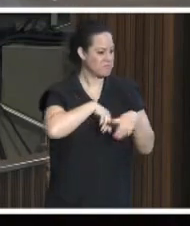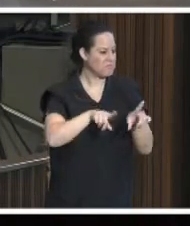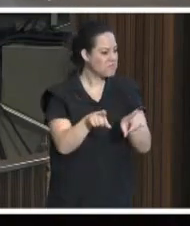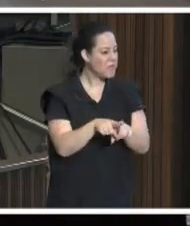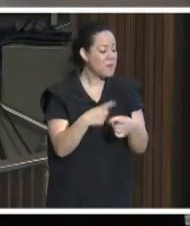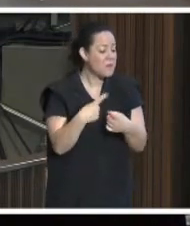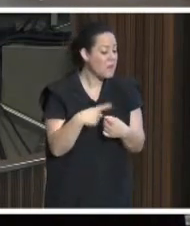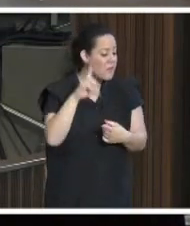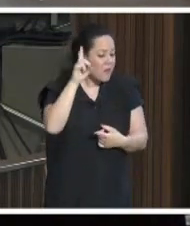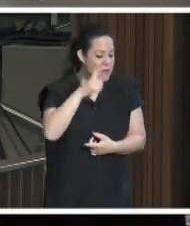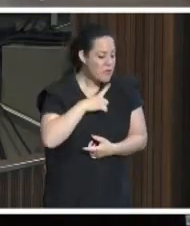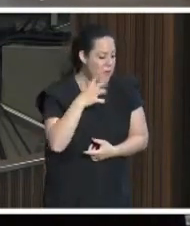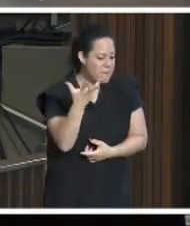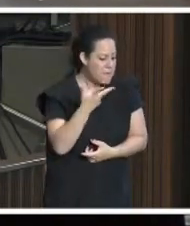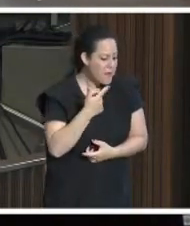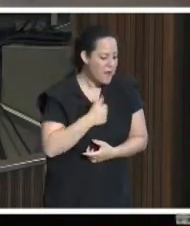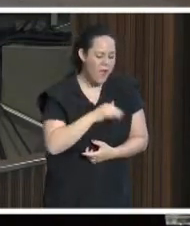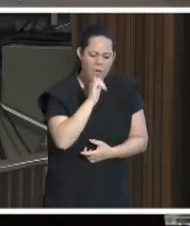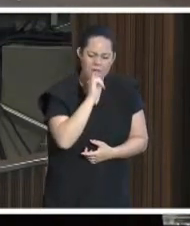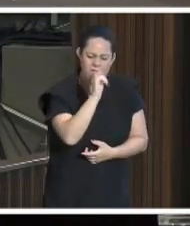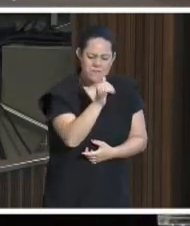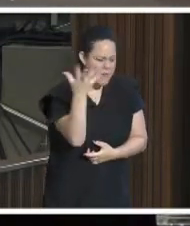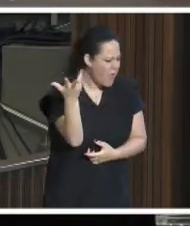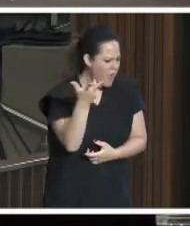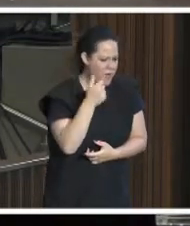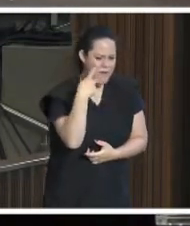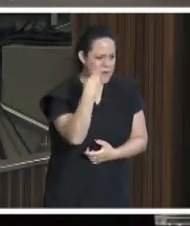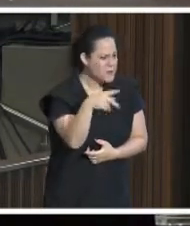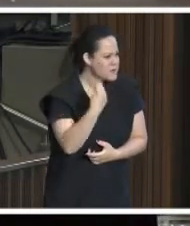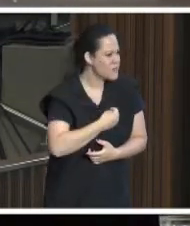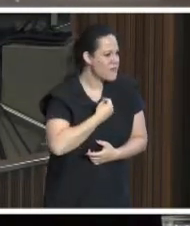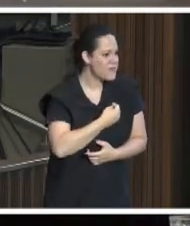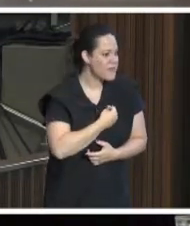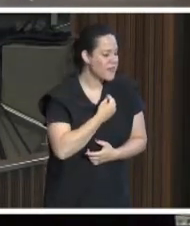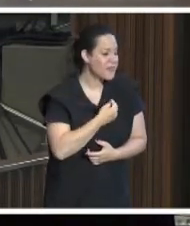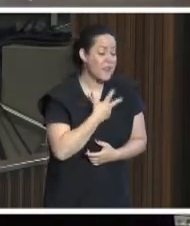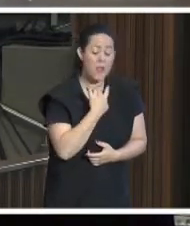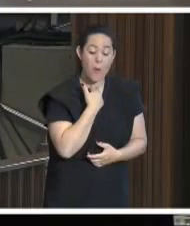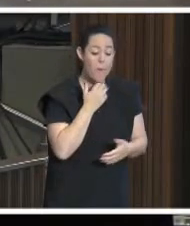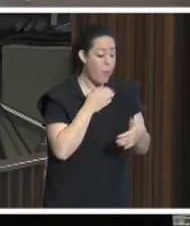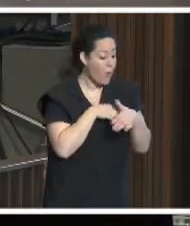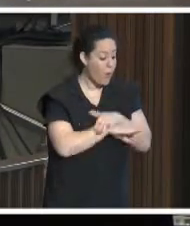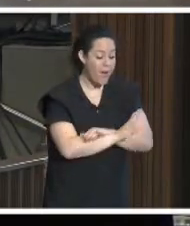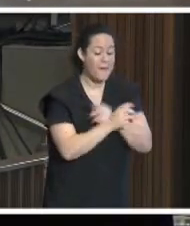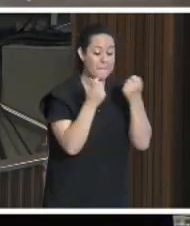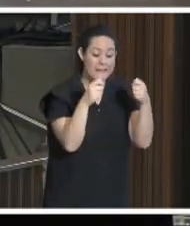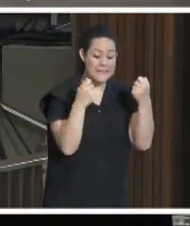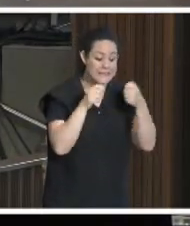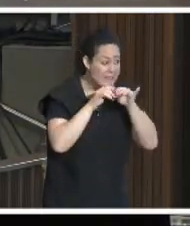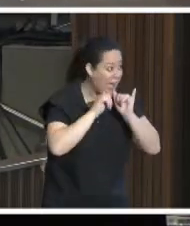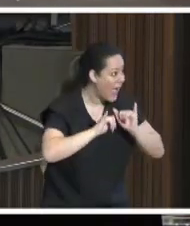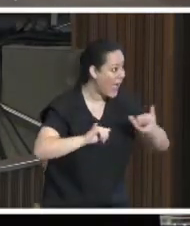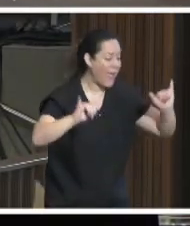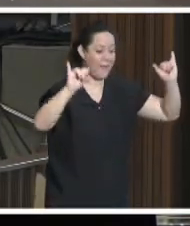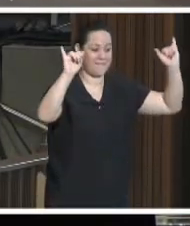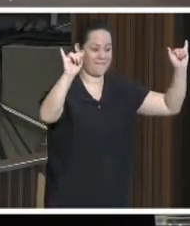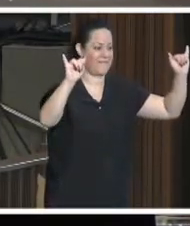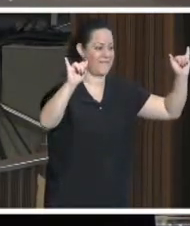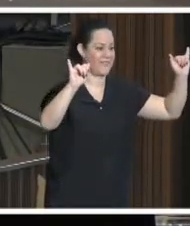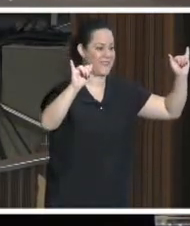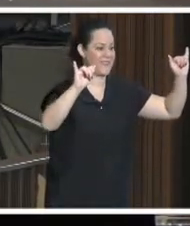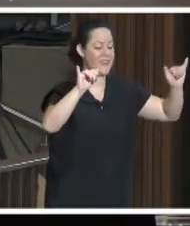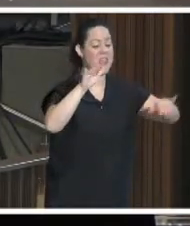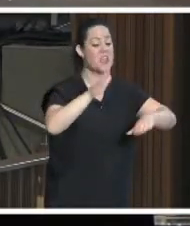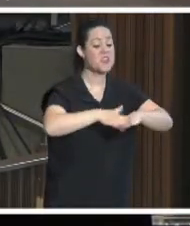algo tremendo, uma notícia tremenda que não pode ser guardada, tem que ser anunciada, e Ele